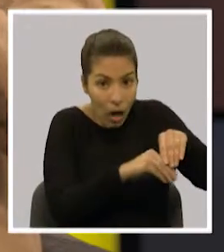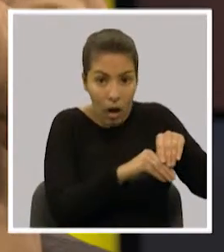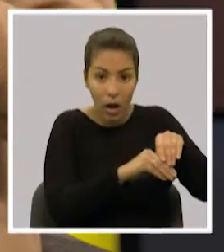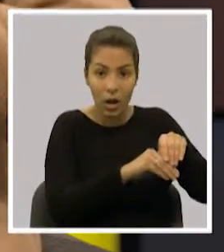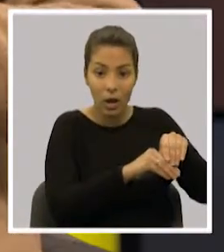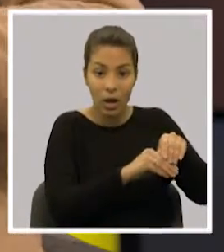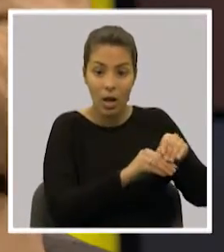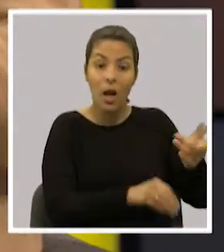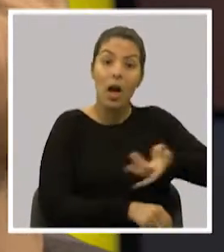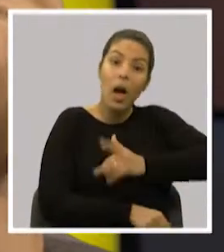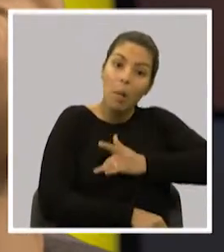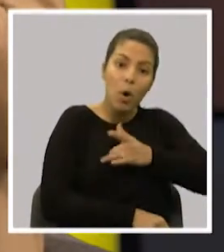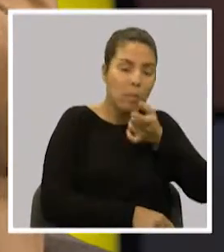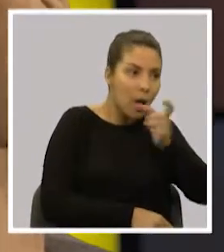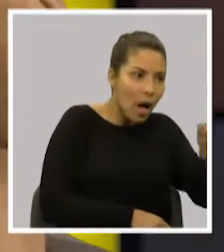à verdade.